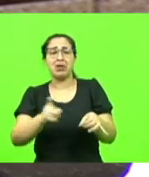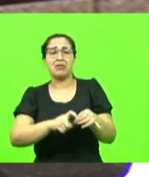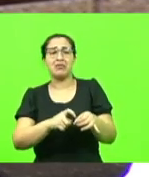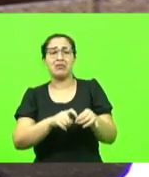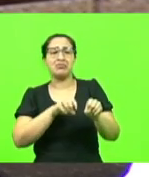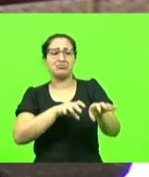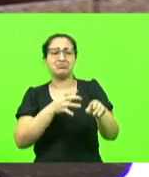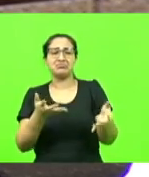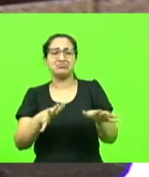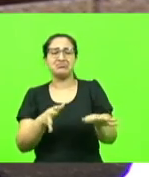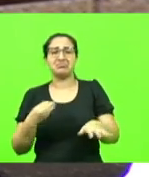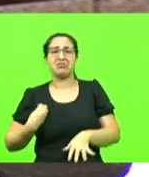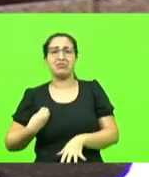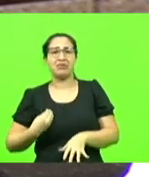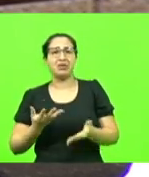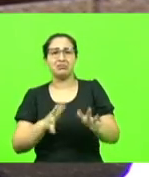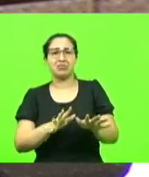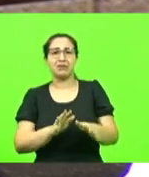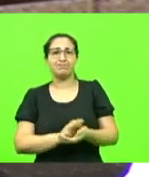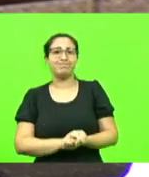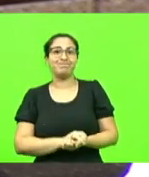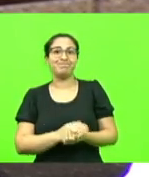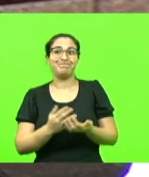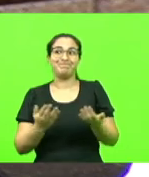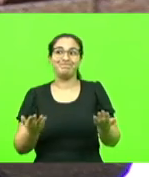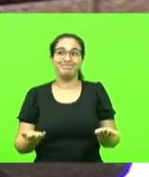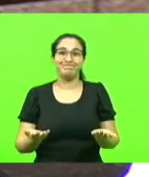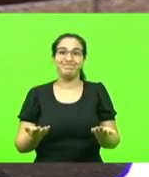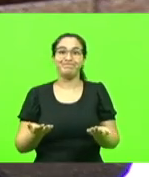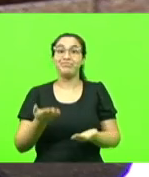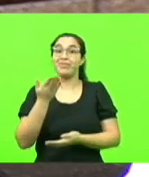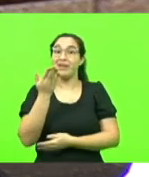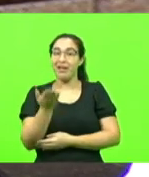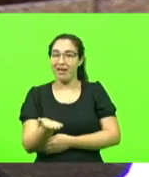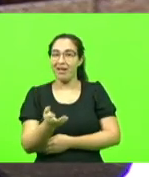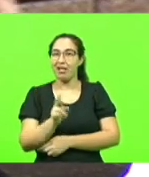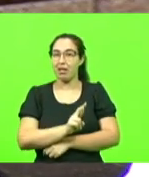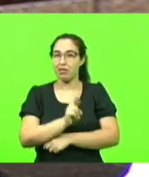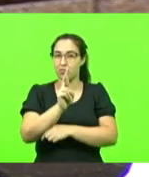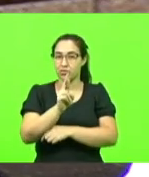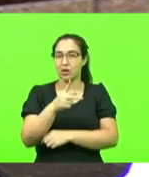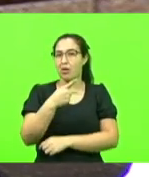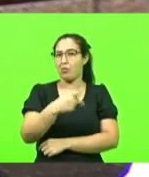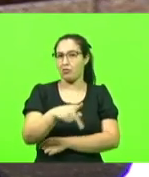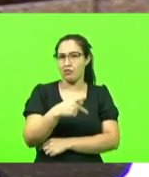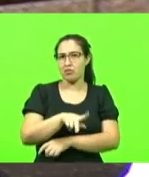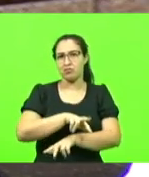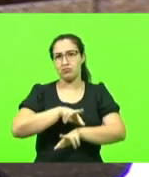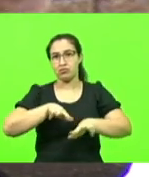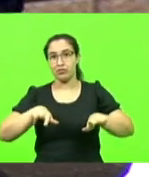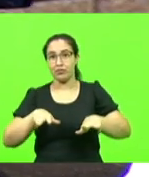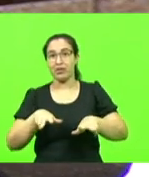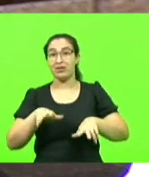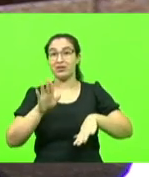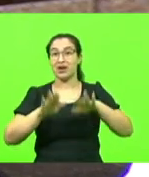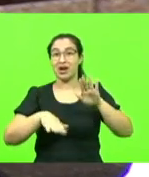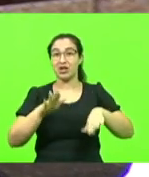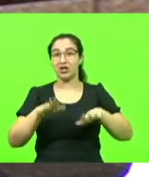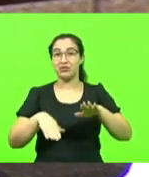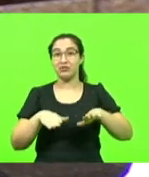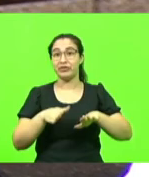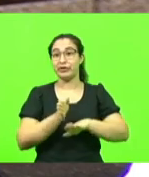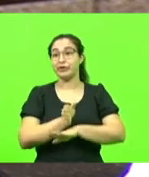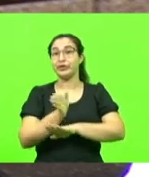aulas presenciais. É curioso que esse mesmo diretor, esse mesmo professor, muitas vezes está levando o seu filho pequeno